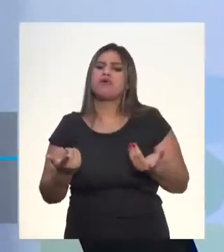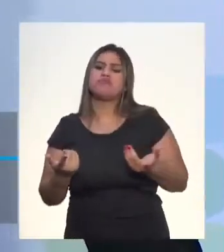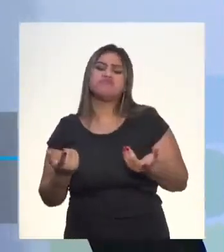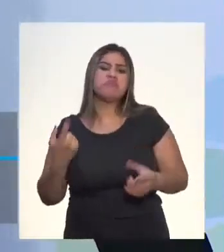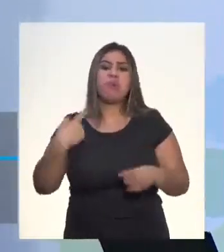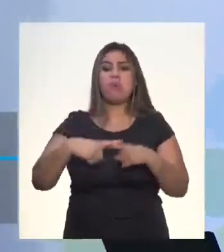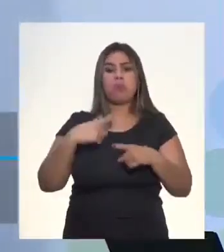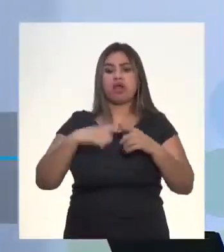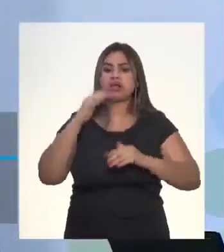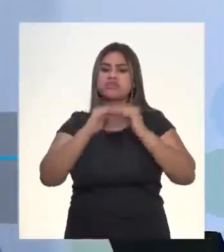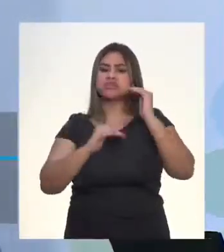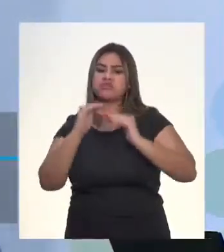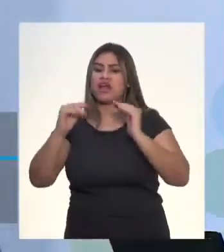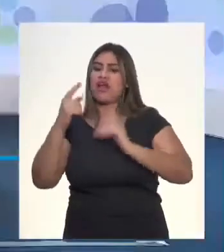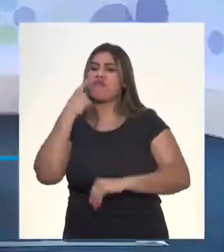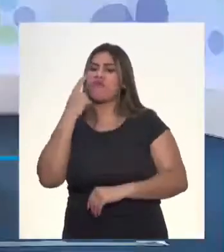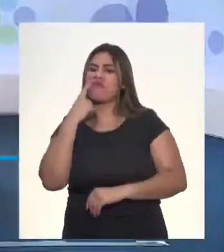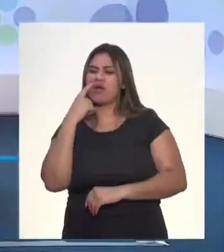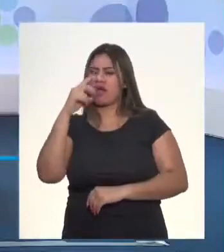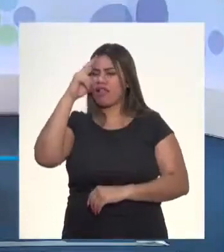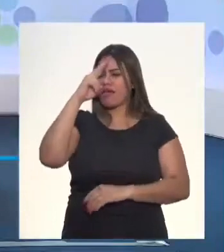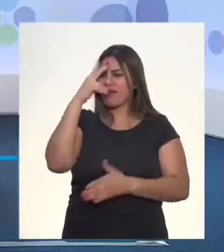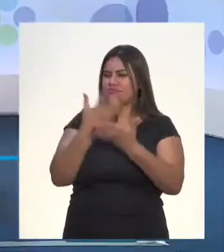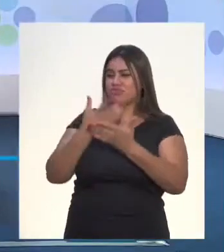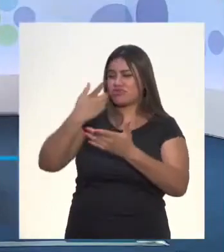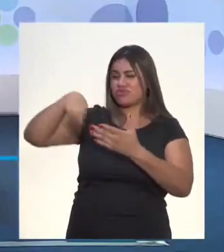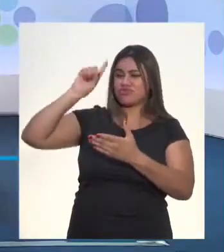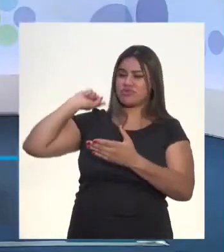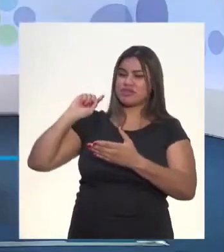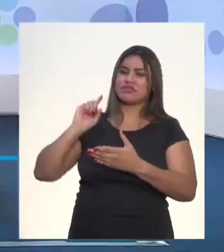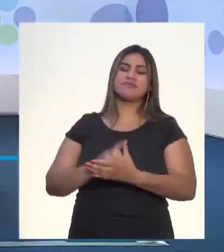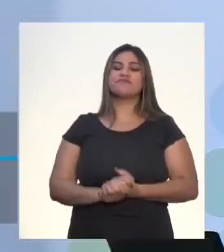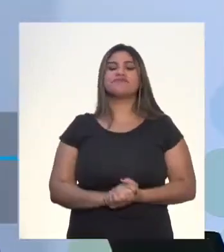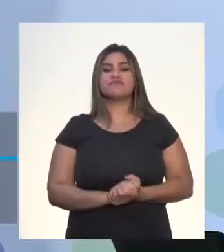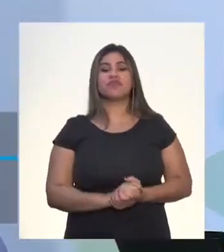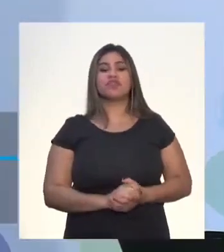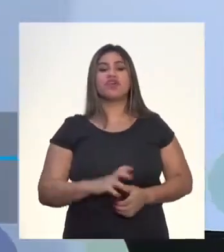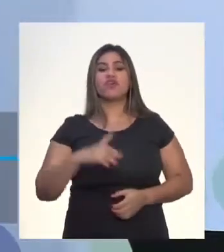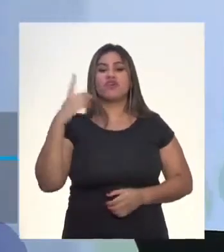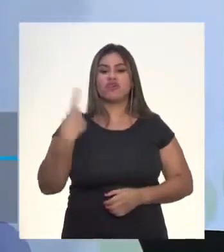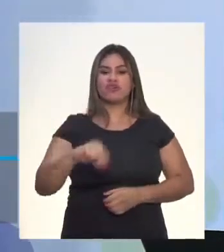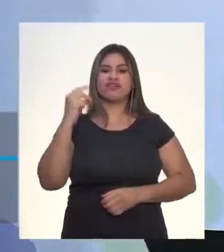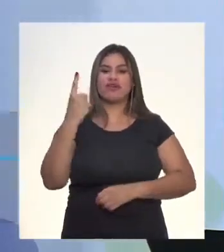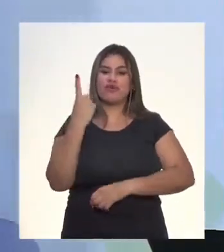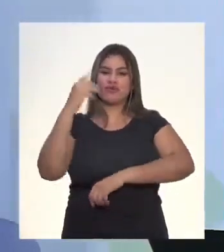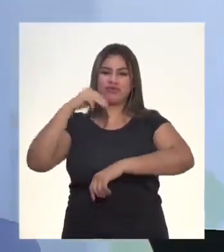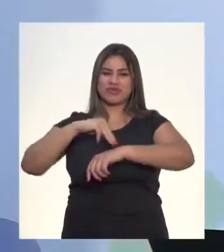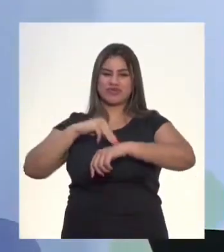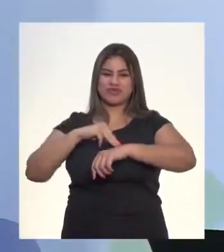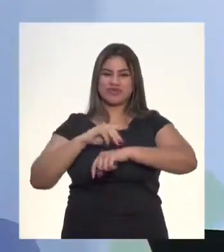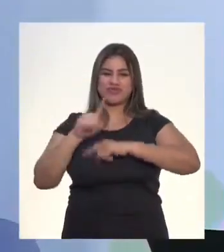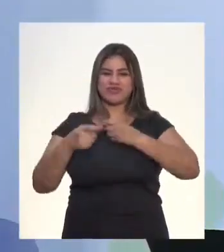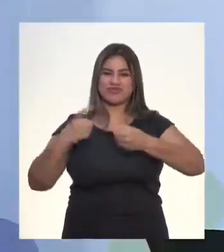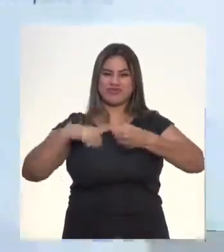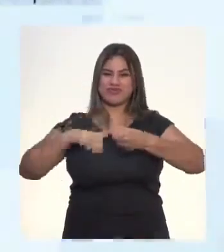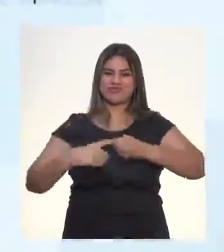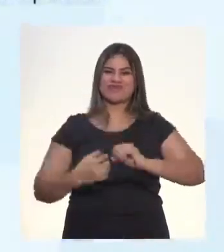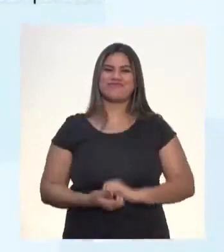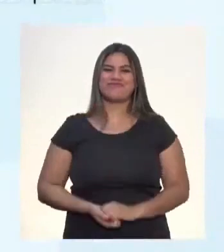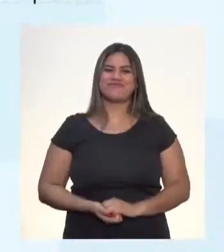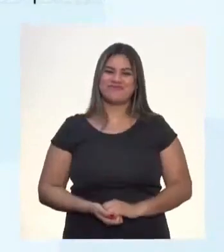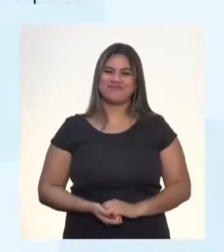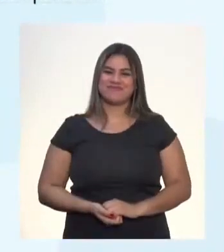diferentes para a desigualdade. Então, vamos ver se eles lembram da aula anterior, Jennifer? Vamos, Fabi. Então, bora. A gente vai deixar aí um minutinho para vocês e a gente já volta.